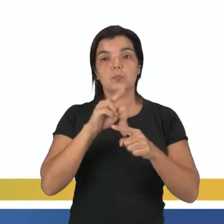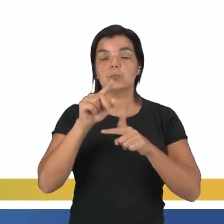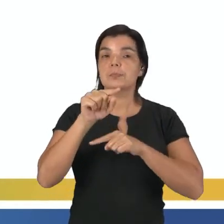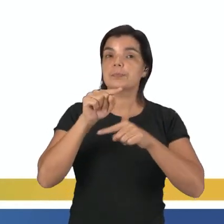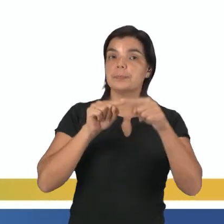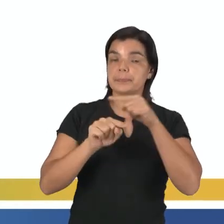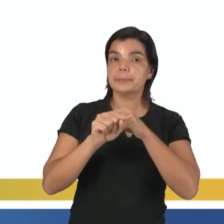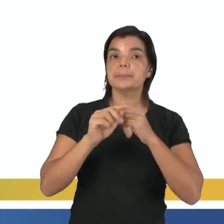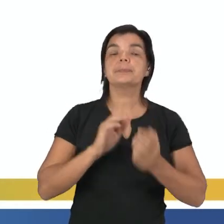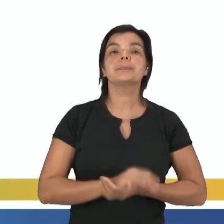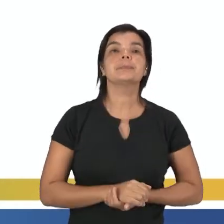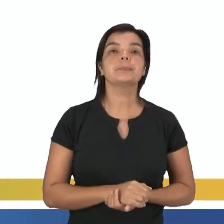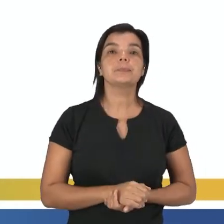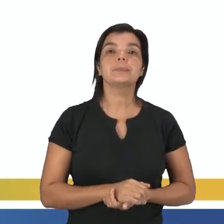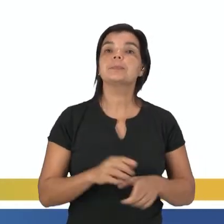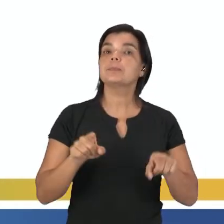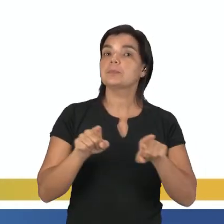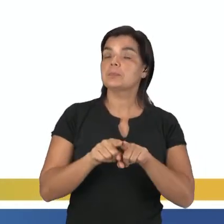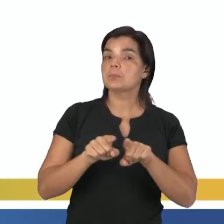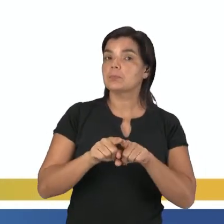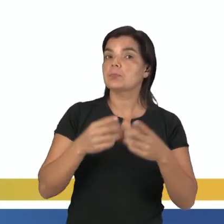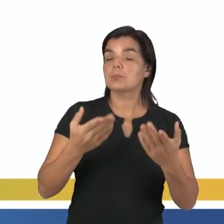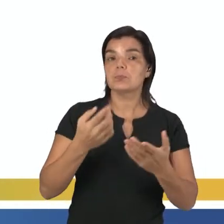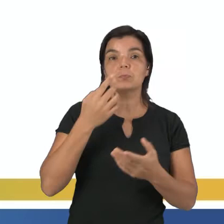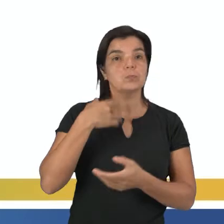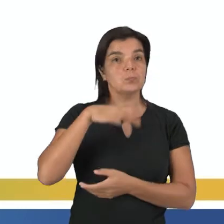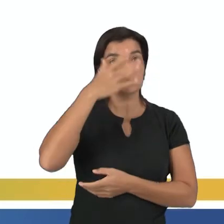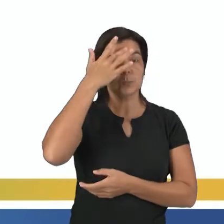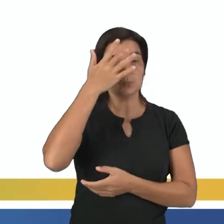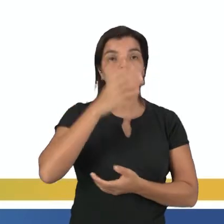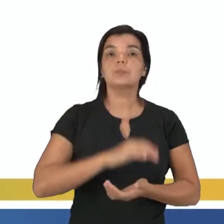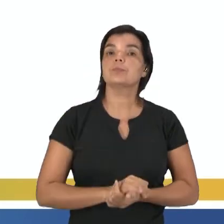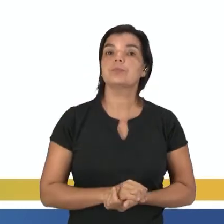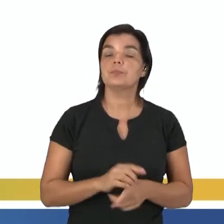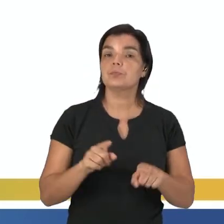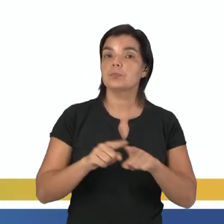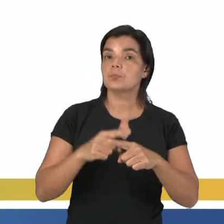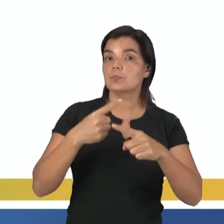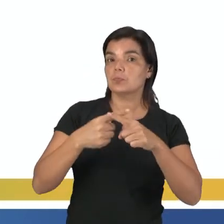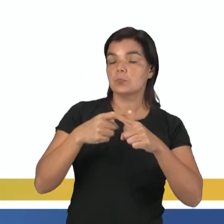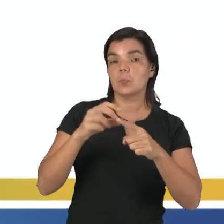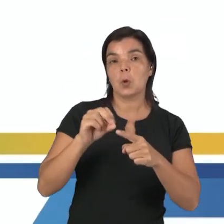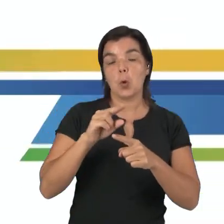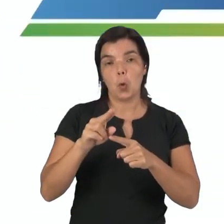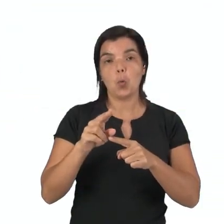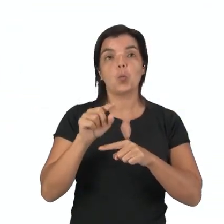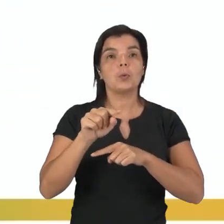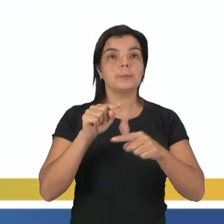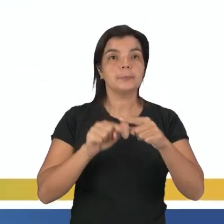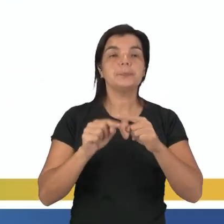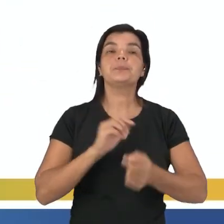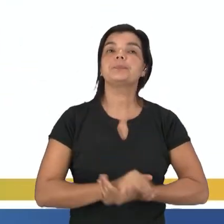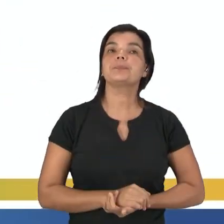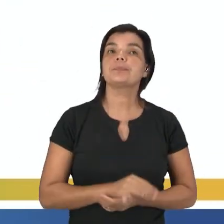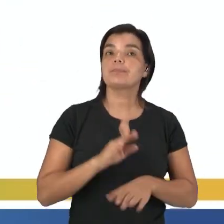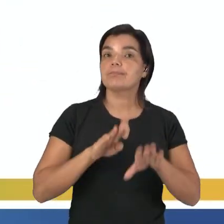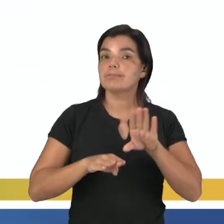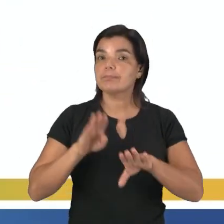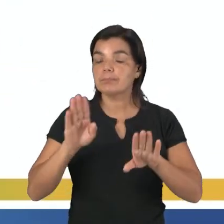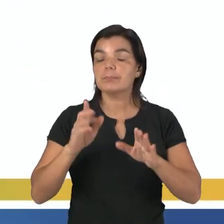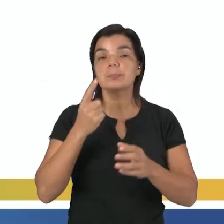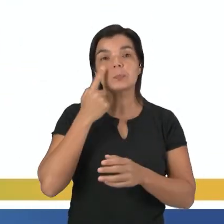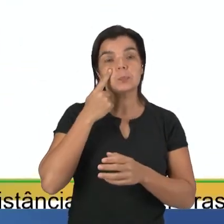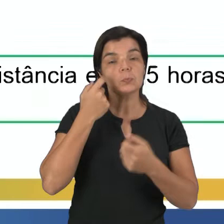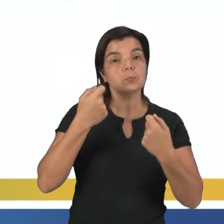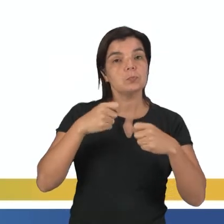divisão, tá ok? Então, bem tranquilo aí, basta gravar. Vou trabalhar com a multiplicação ou com a divisão, né? Apesar de falarmos